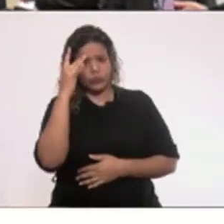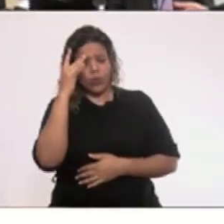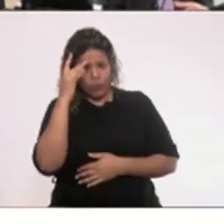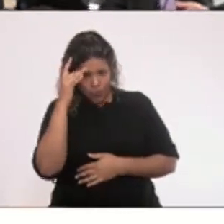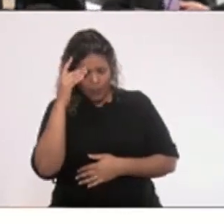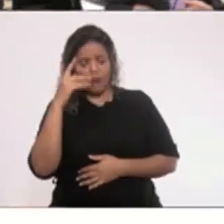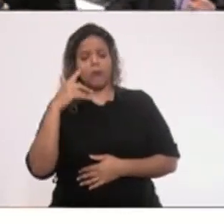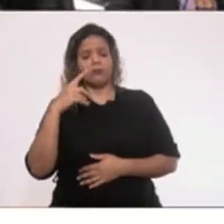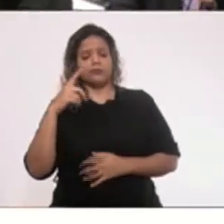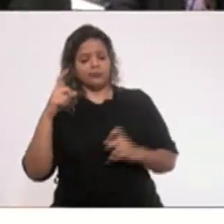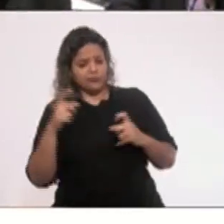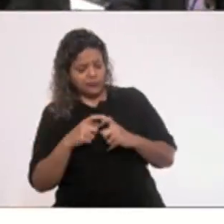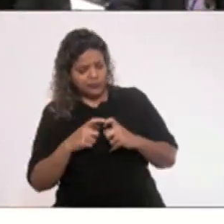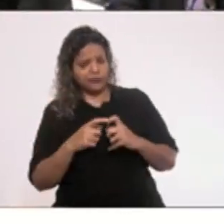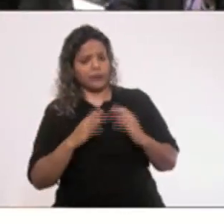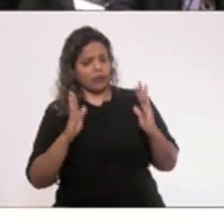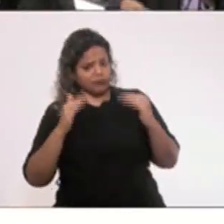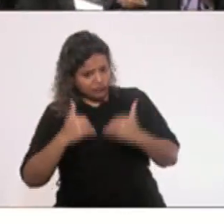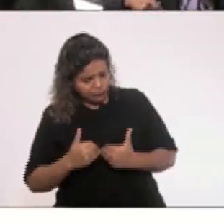síndrome clínica